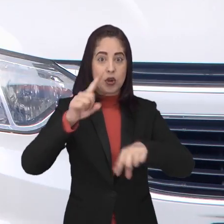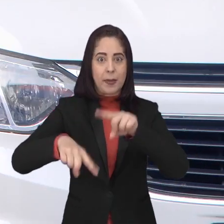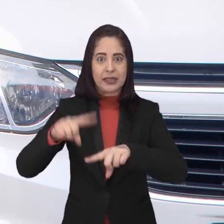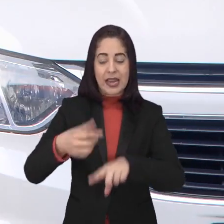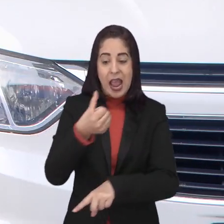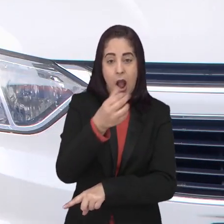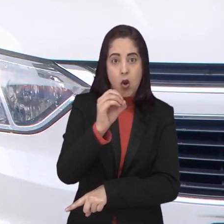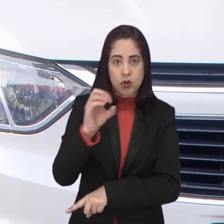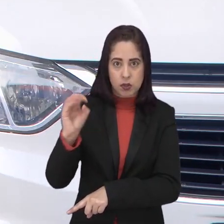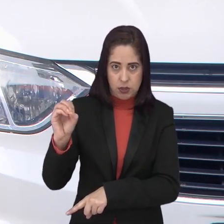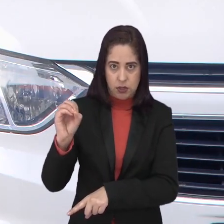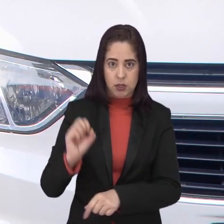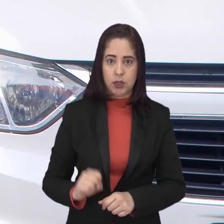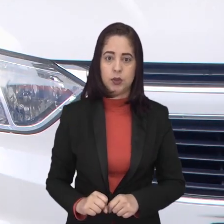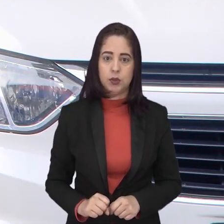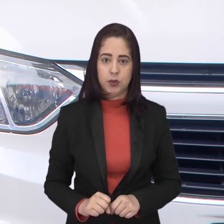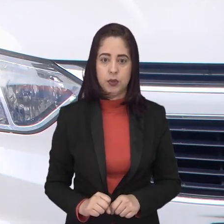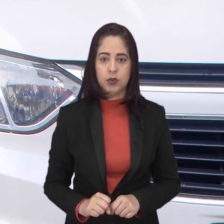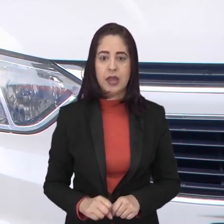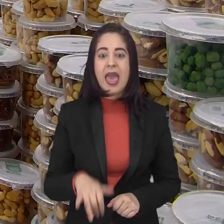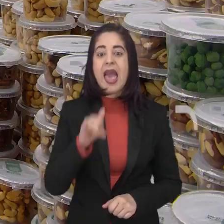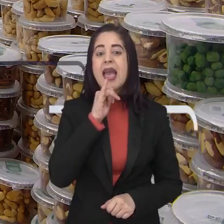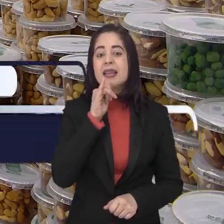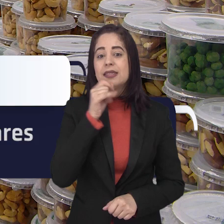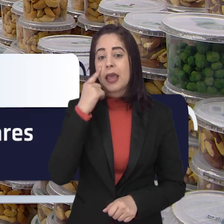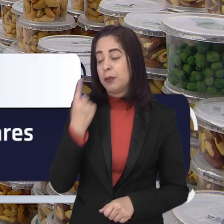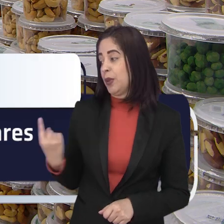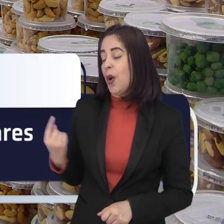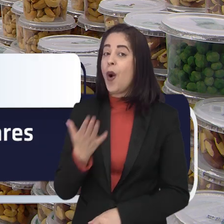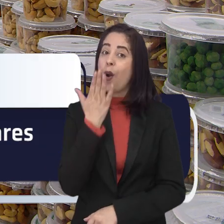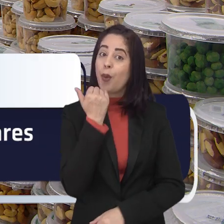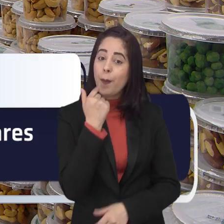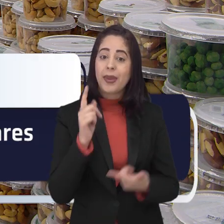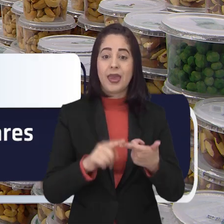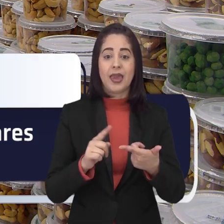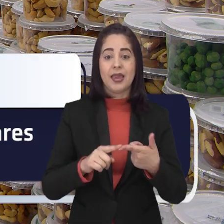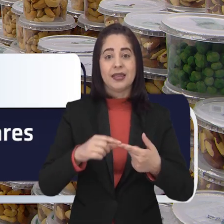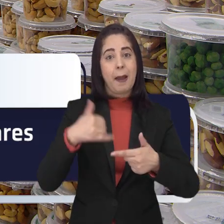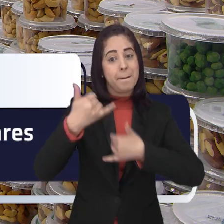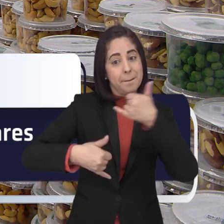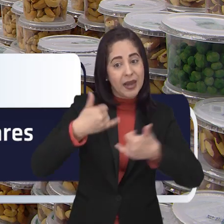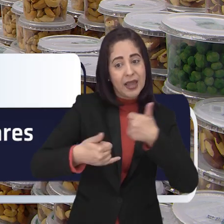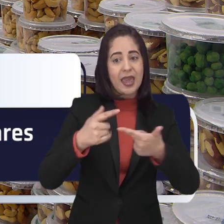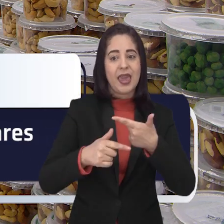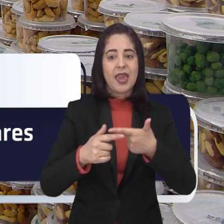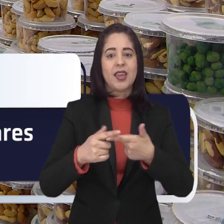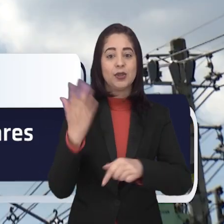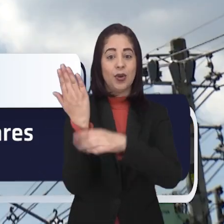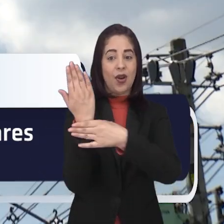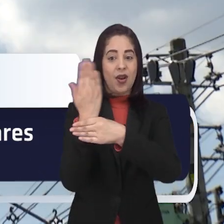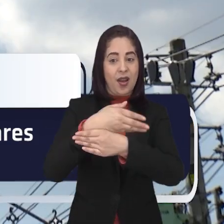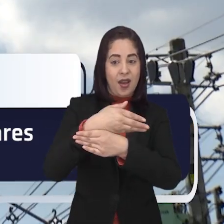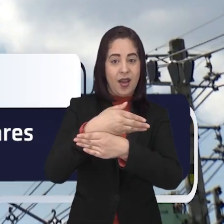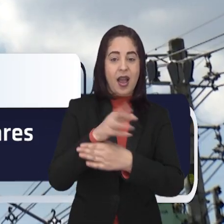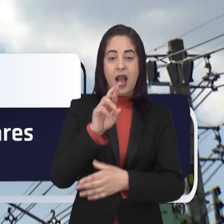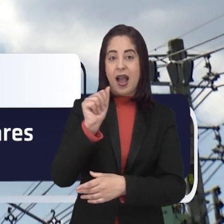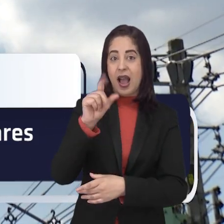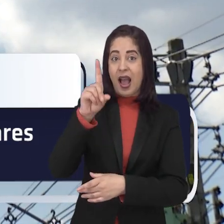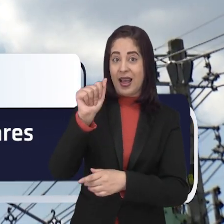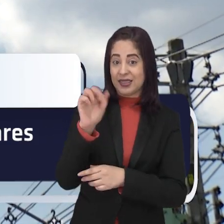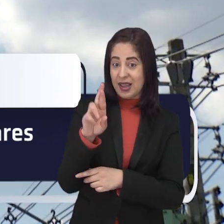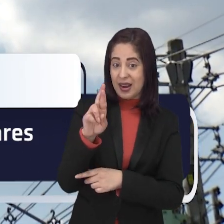de 600 produtos do nosso cotidiano, como os itens da cesta básica, brinquedos,